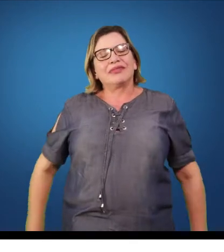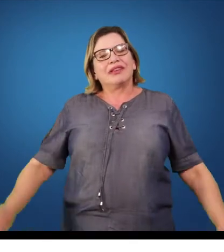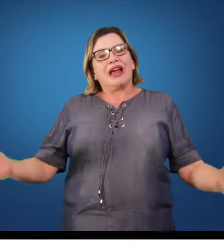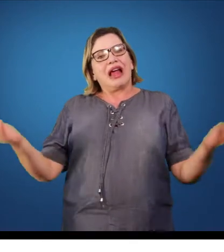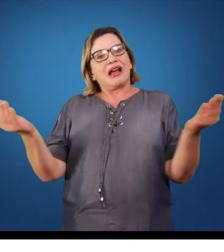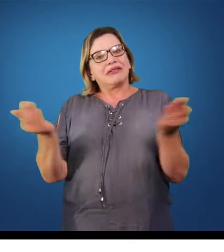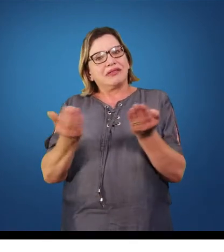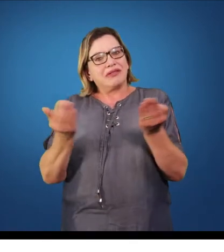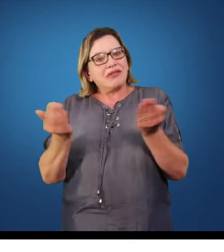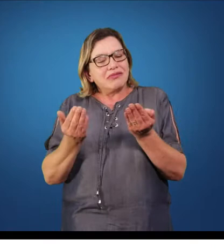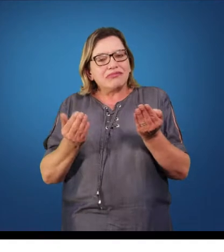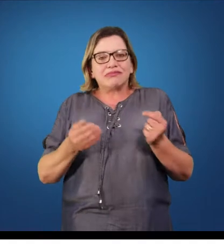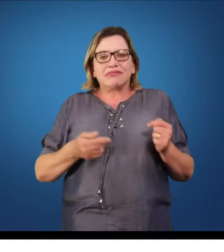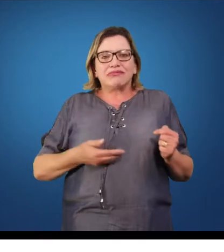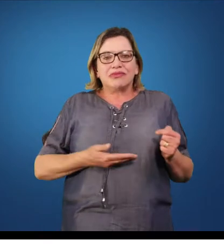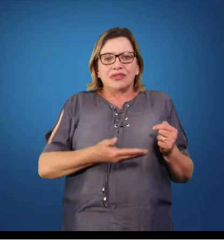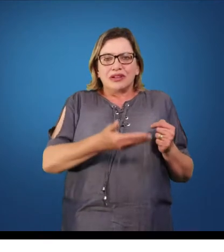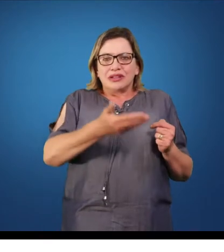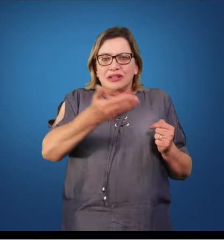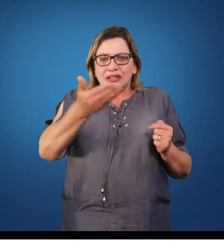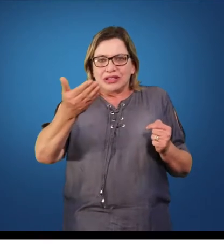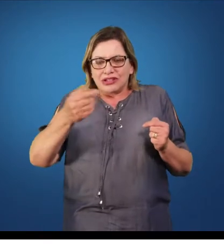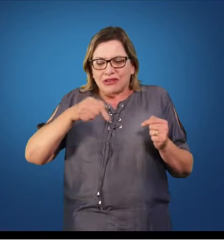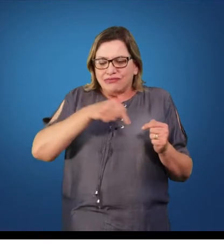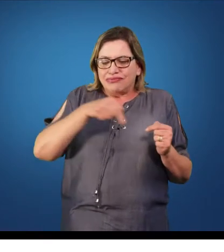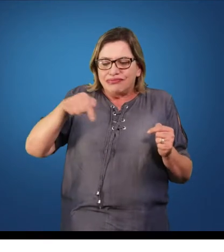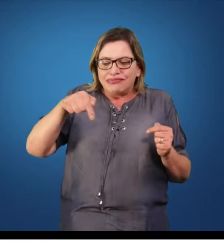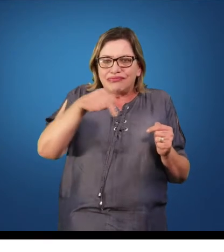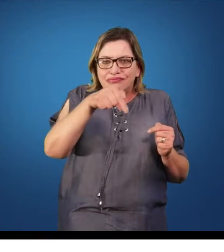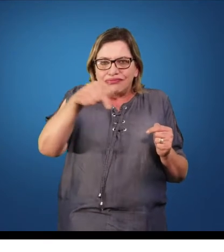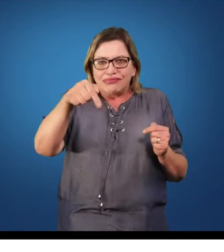Agora, já que vocês fizeram o zigue-zague,